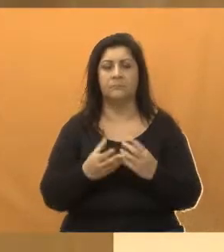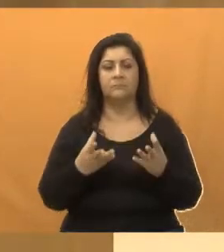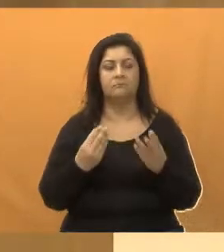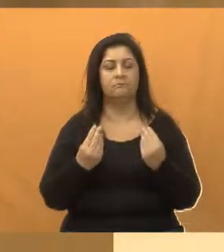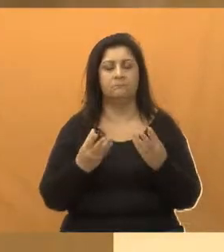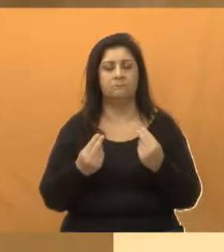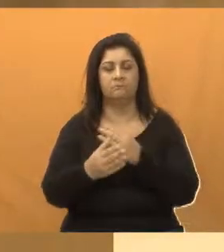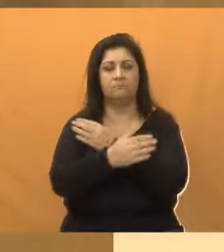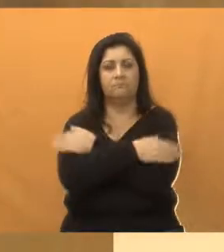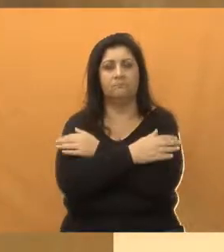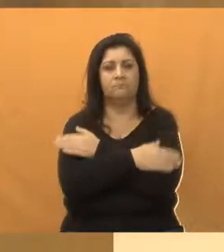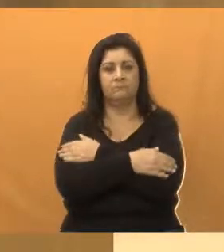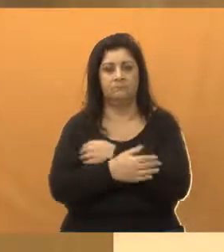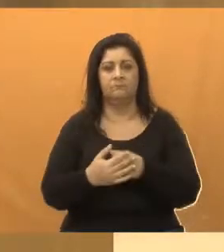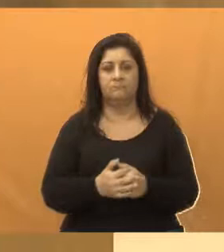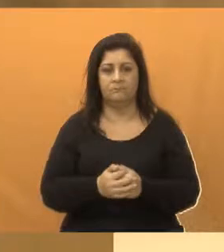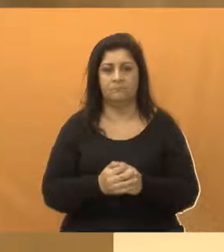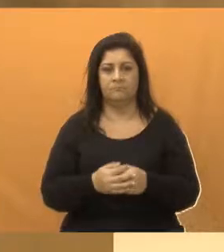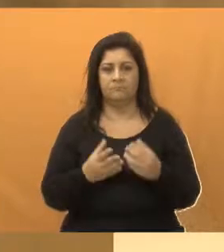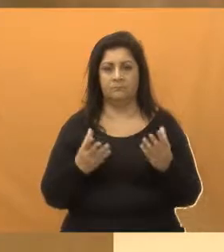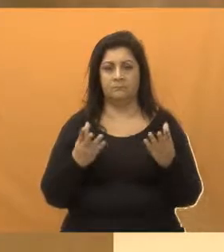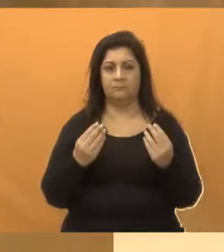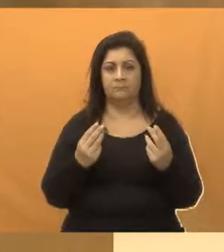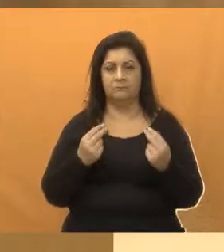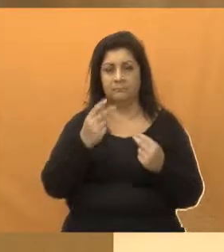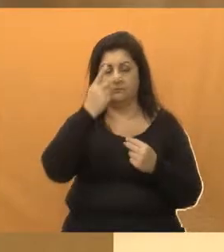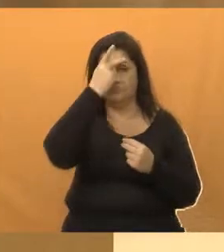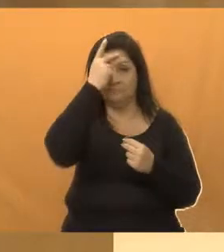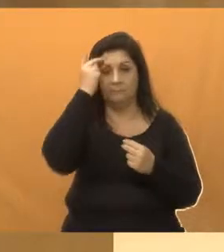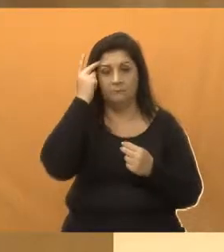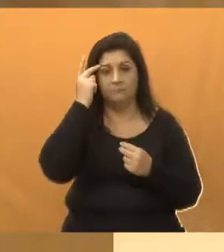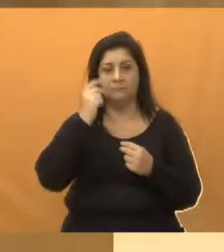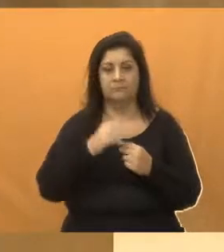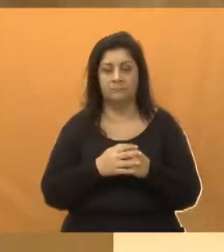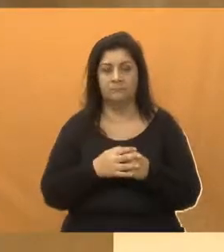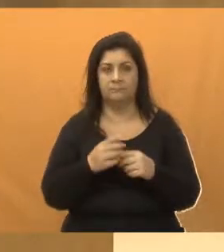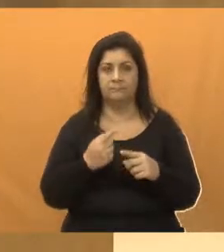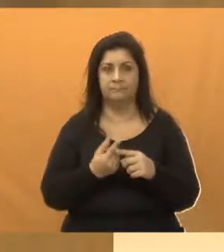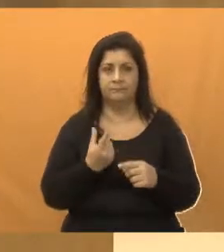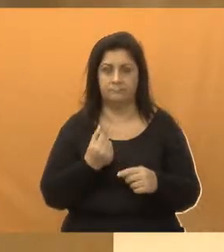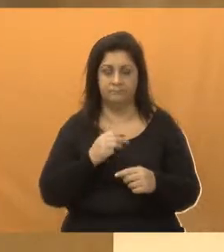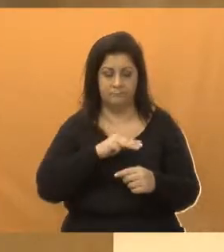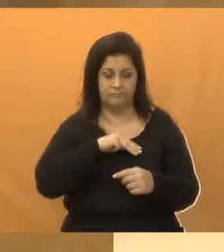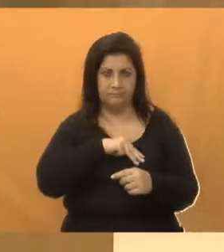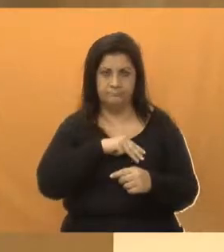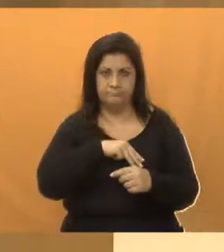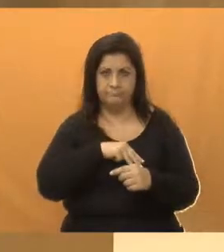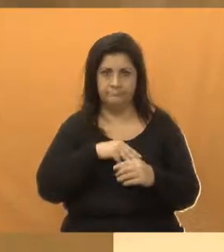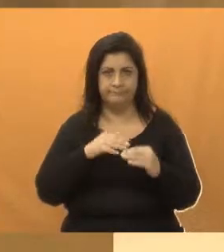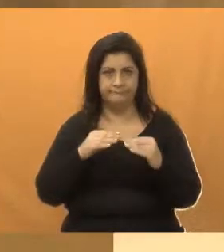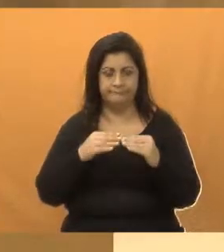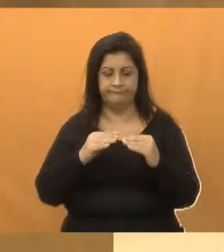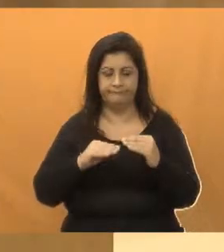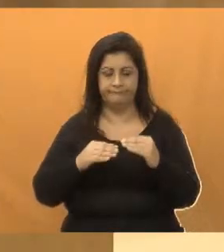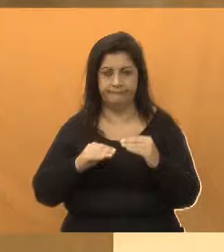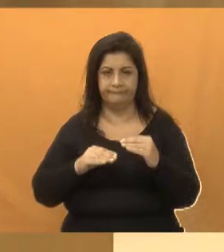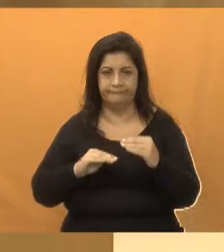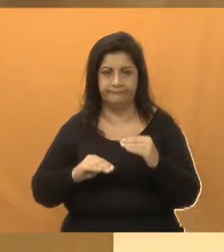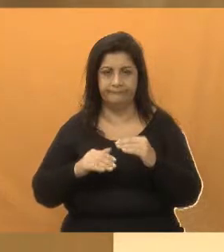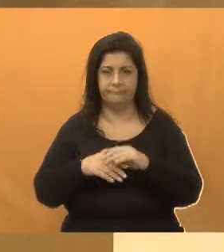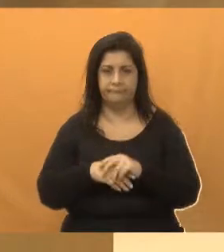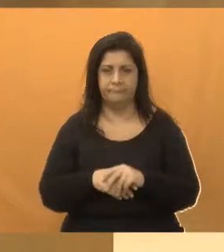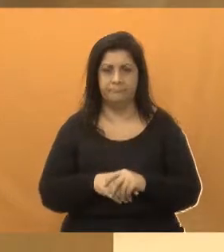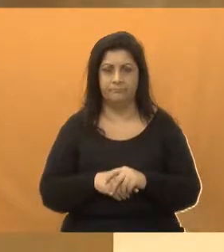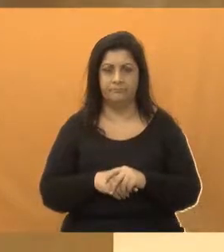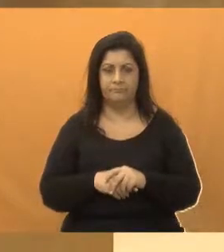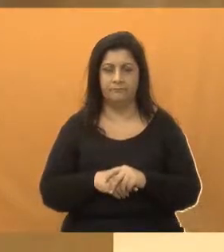desemprego e muitas pessoas, pela até defasagem salarial, nós sabemos disso, né? Enquanto servidor, a gente vê também